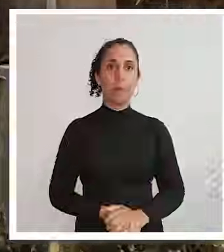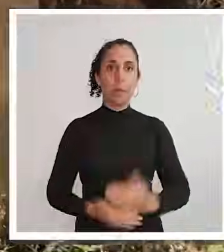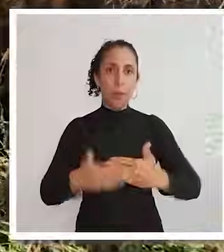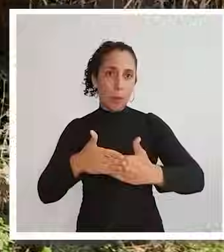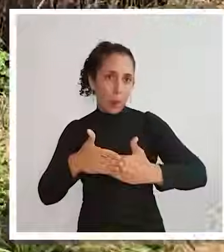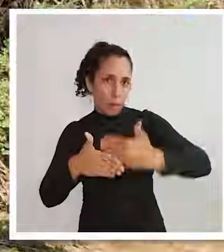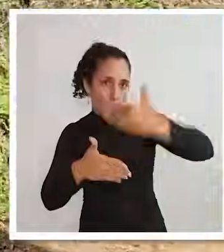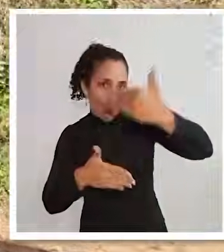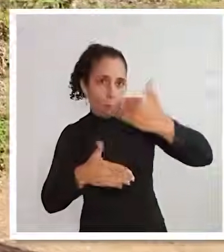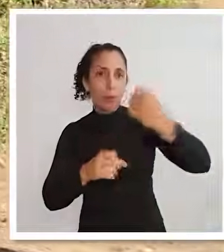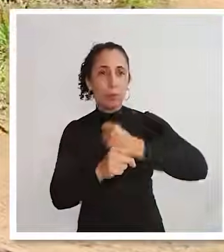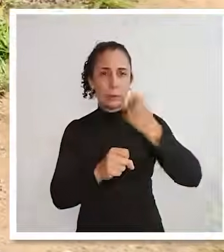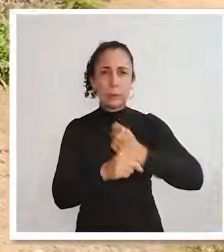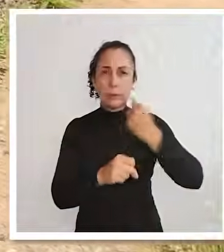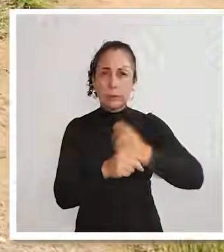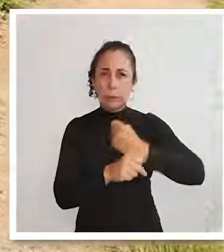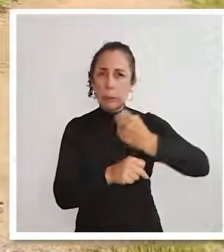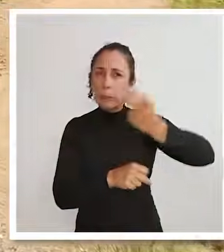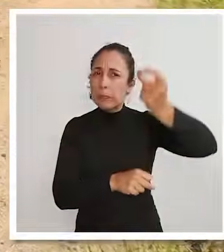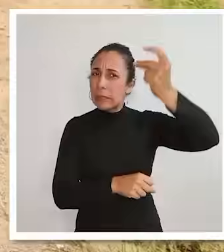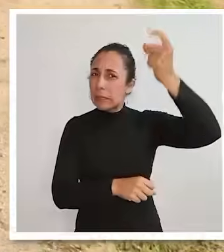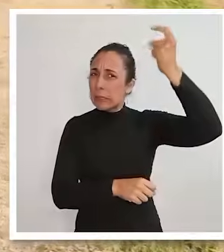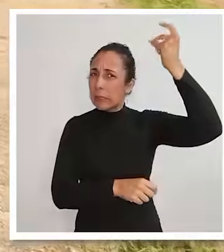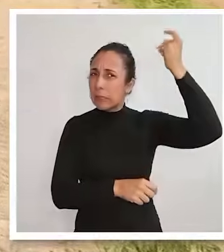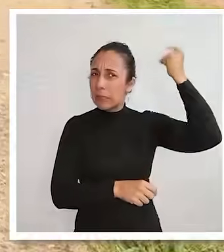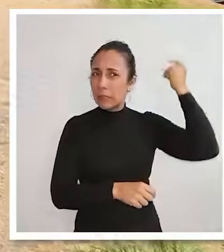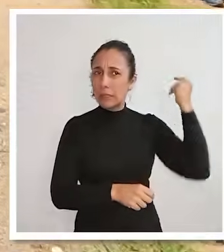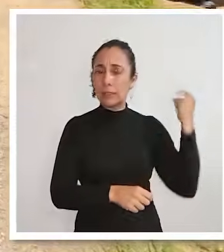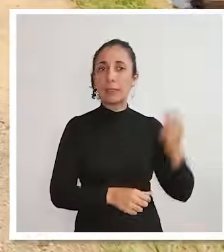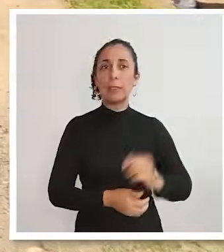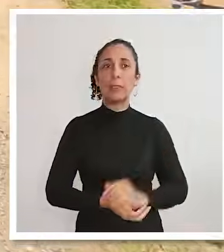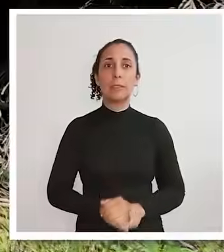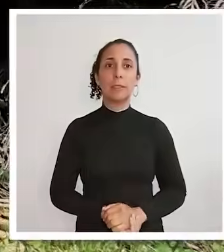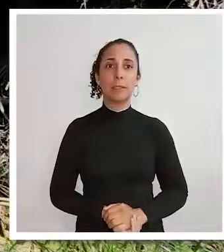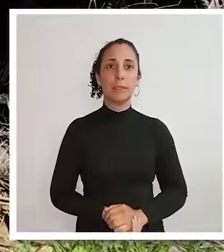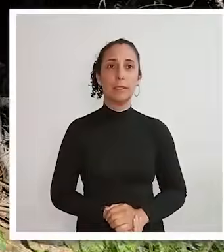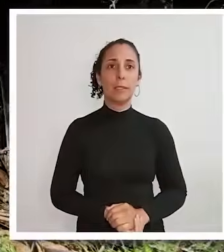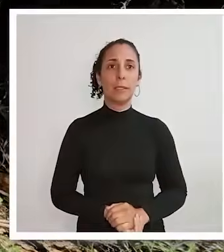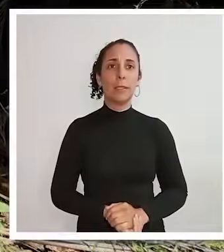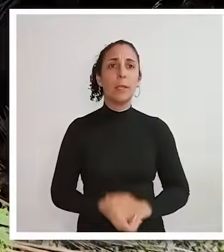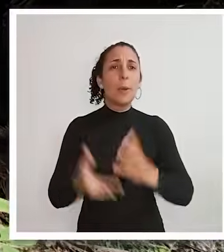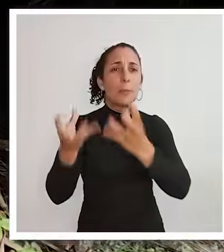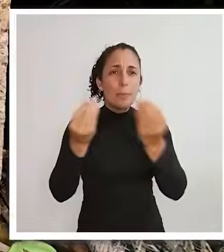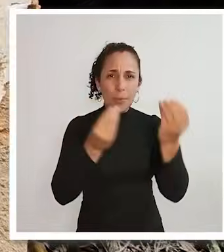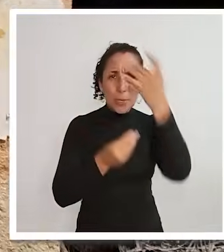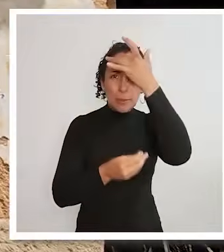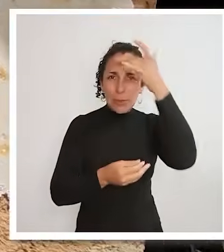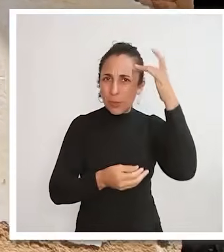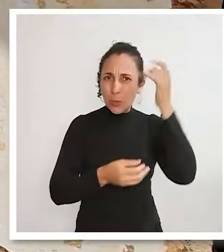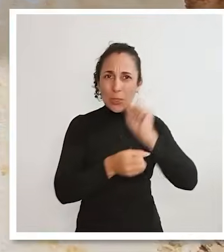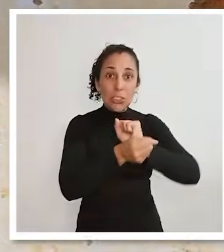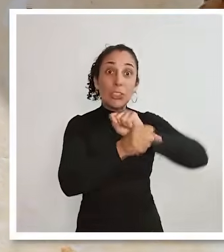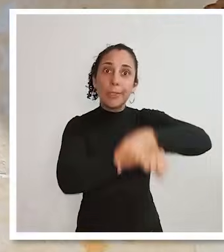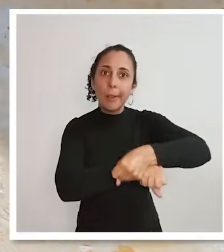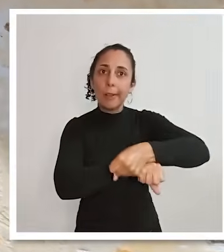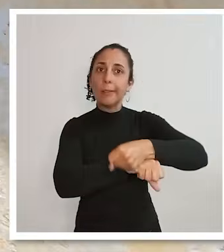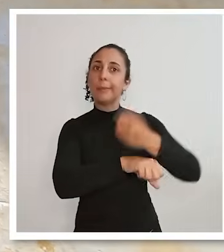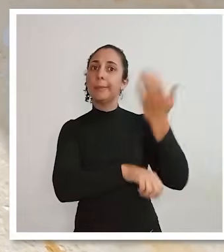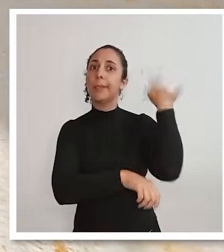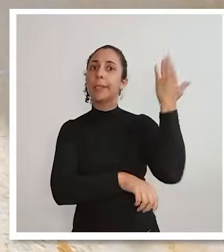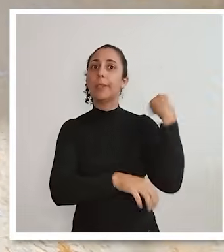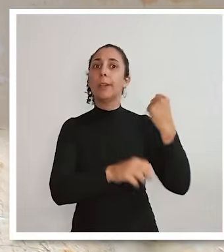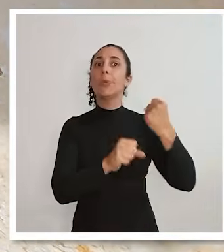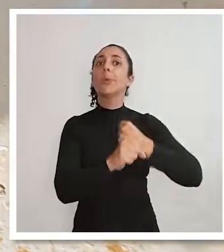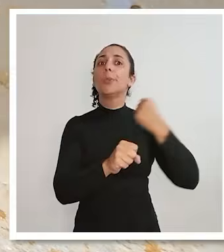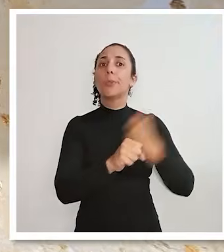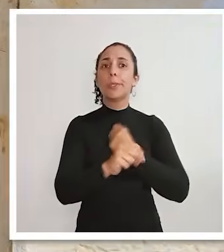Aqui dá para ver que tem um muro que também foi construído há muitos anos. Com certeza, muito do que está aqui foi